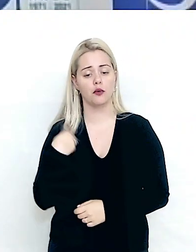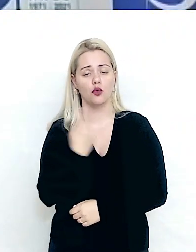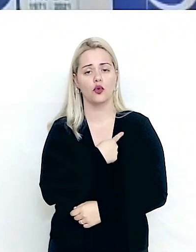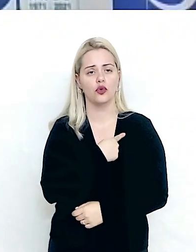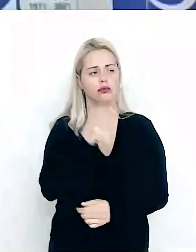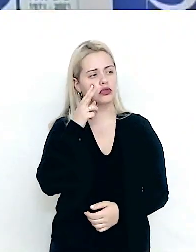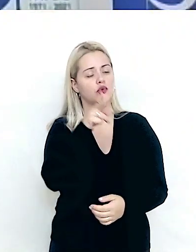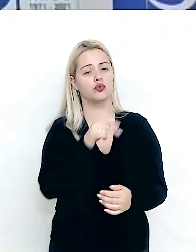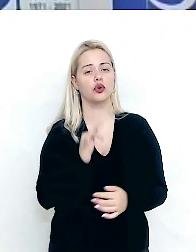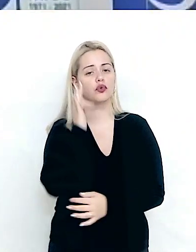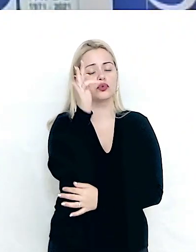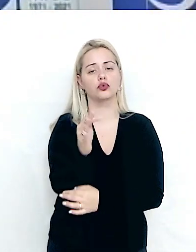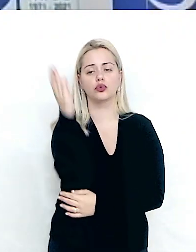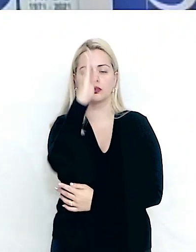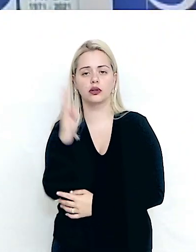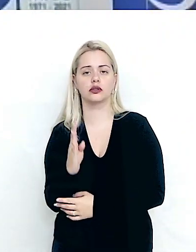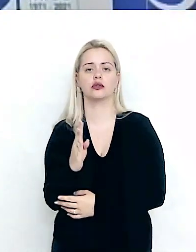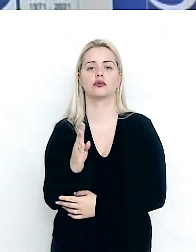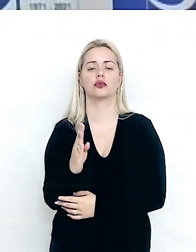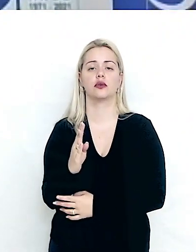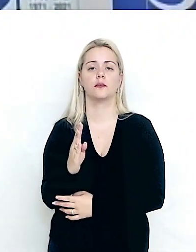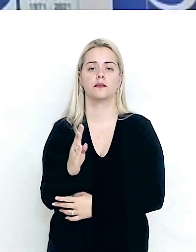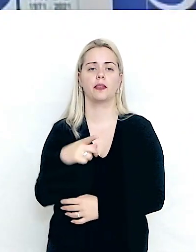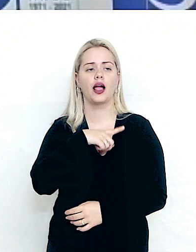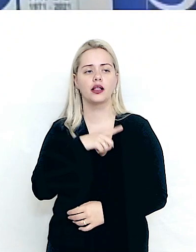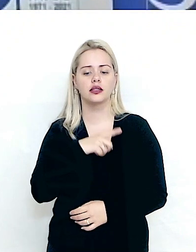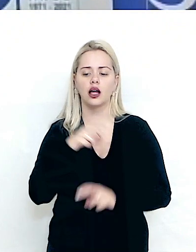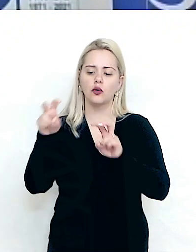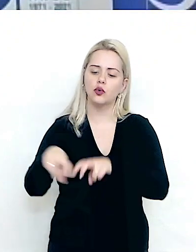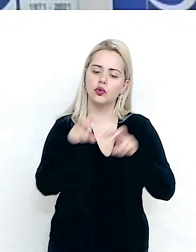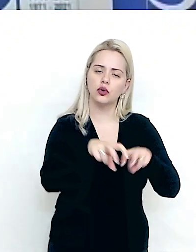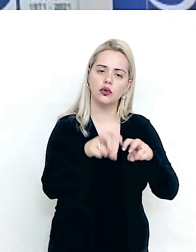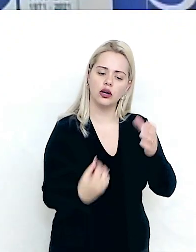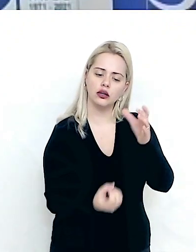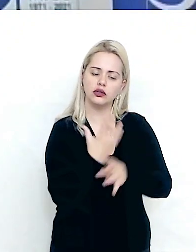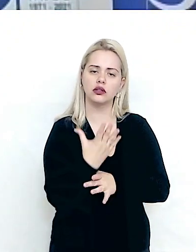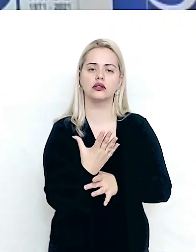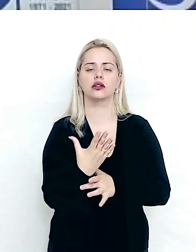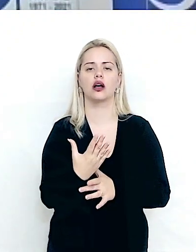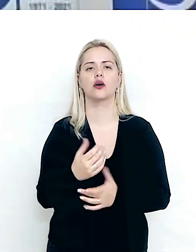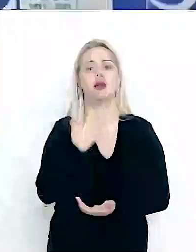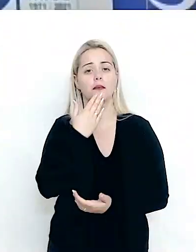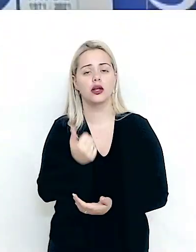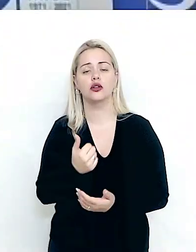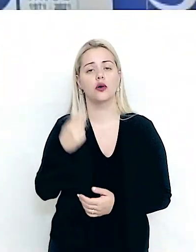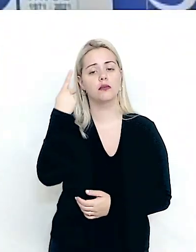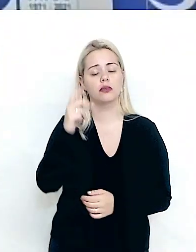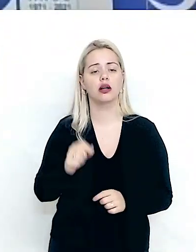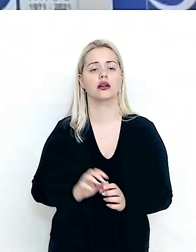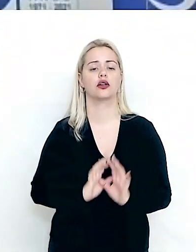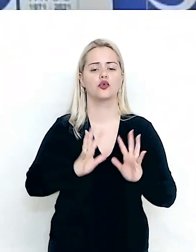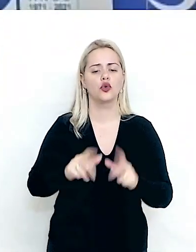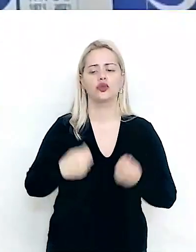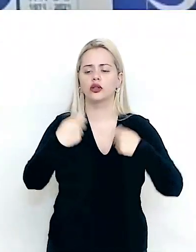futuro, o Brasil e outros países ter uma produção estável, com garantias, que supra as necessidades da população nas